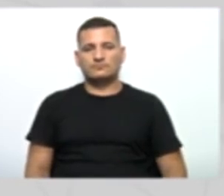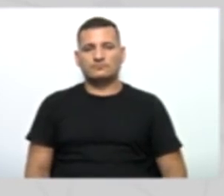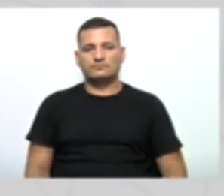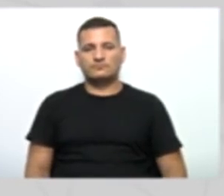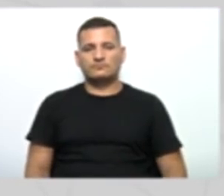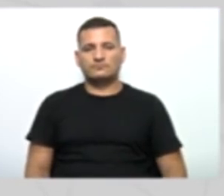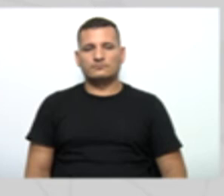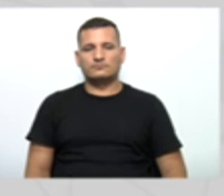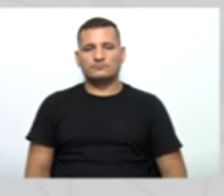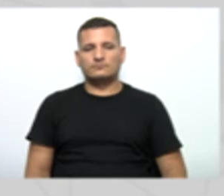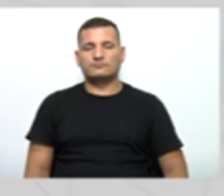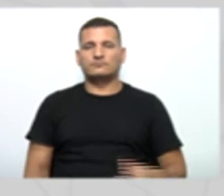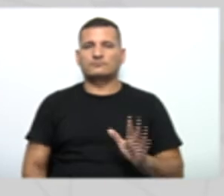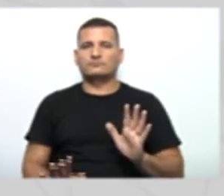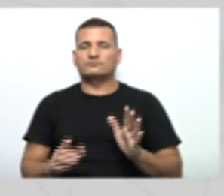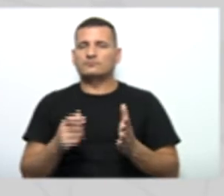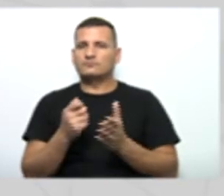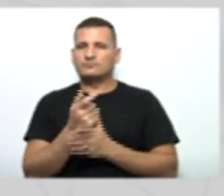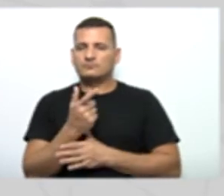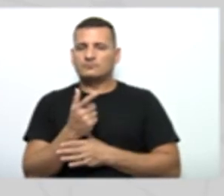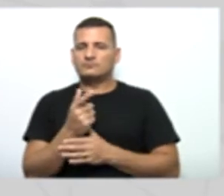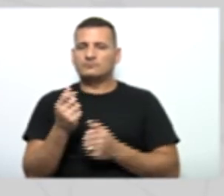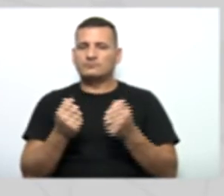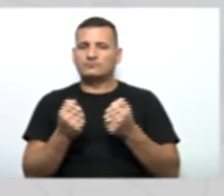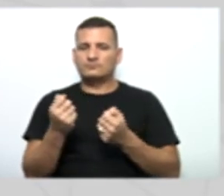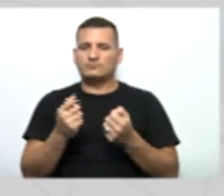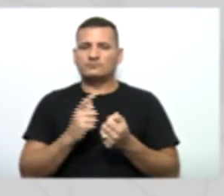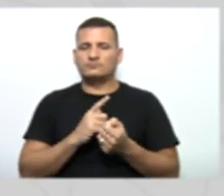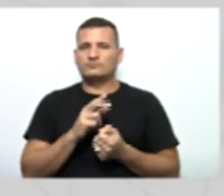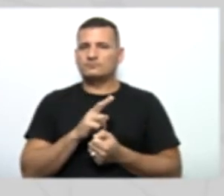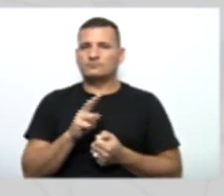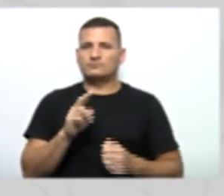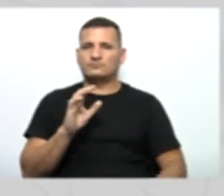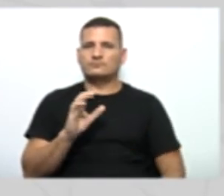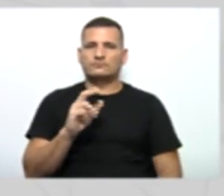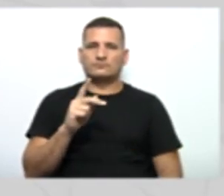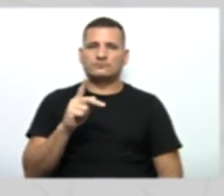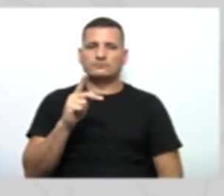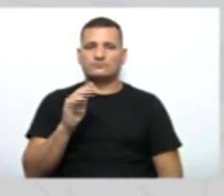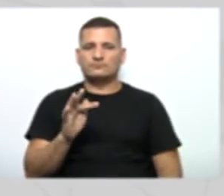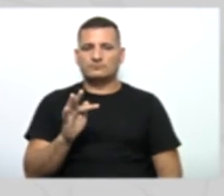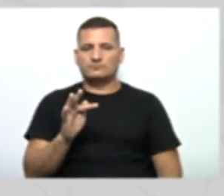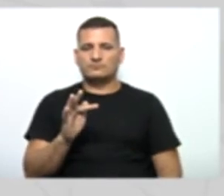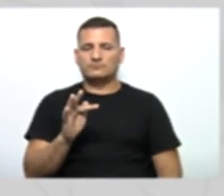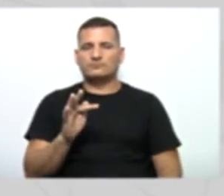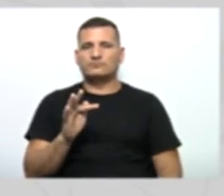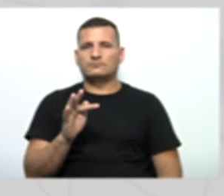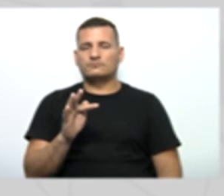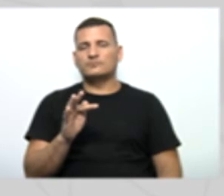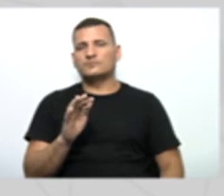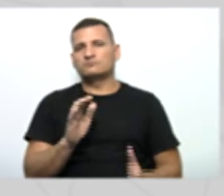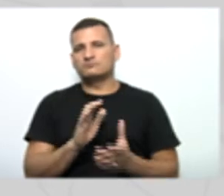Sobre o comprador do veículo, tem-se o nome CPF e Estado Civil.